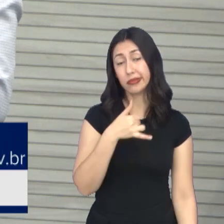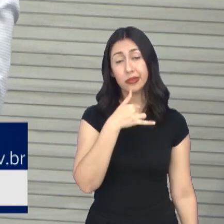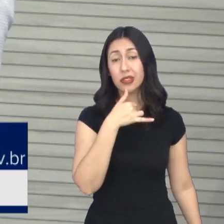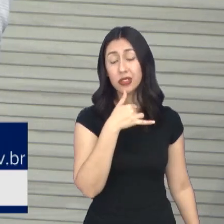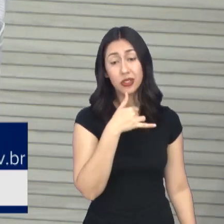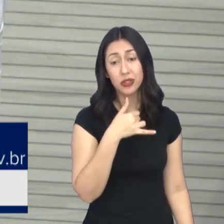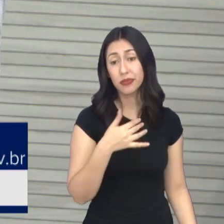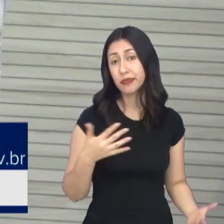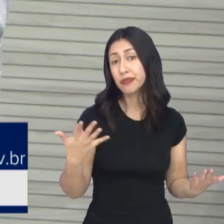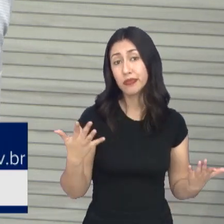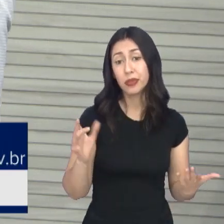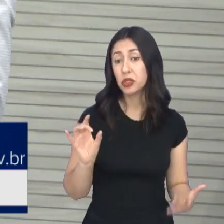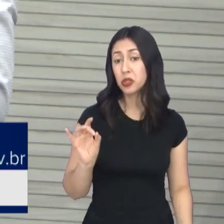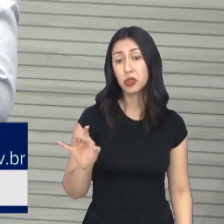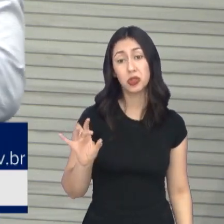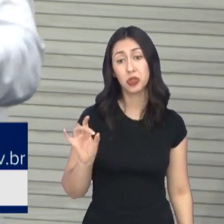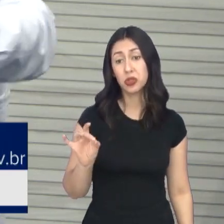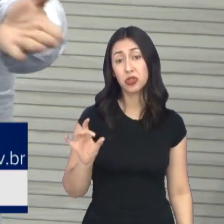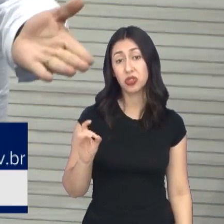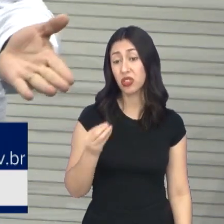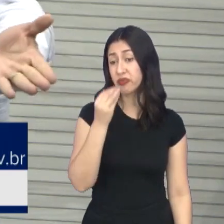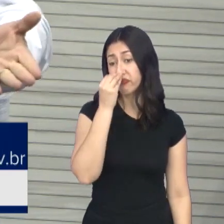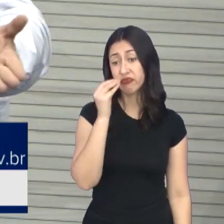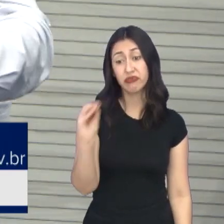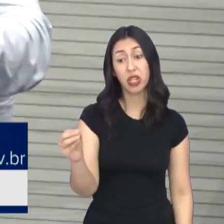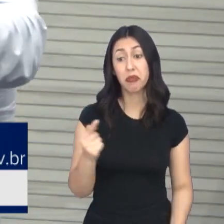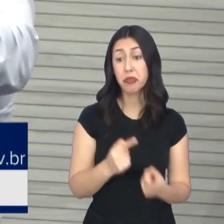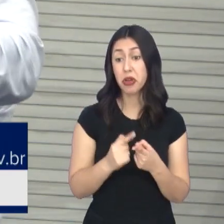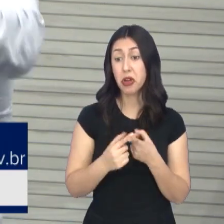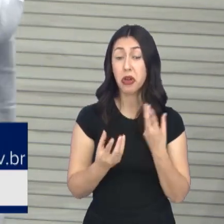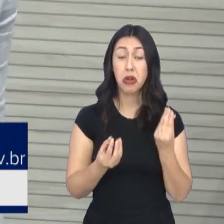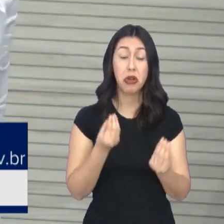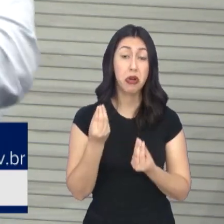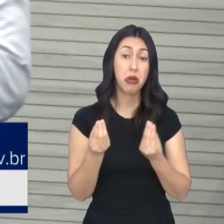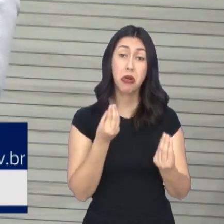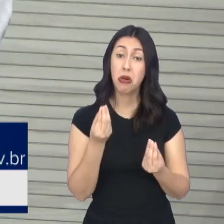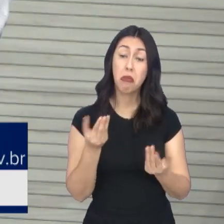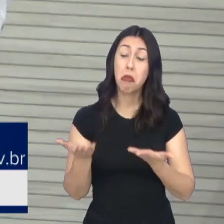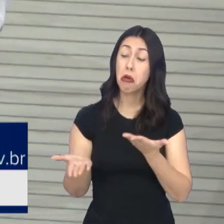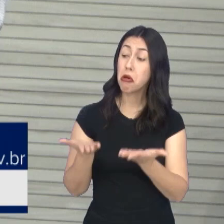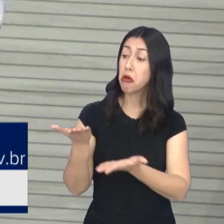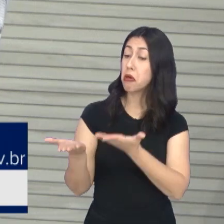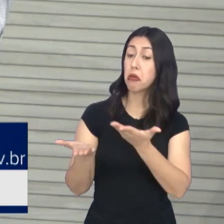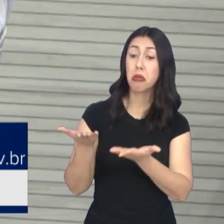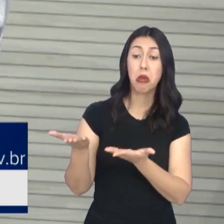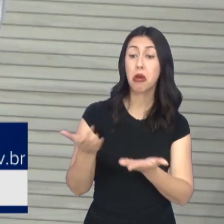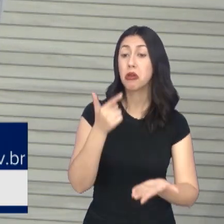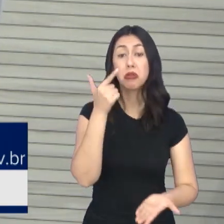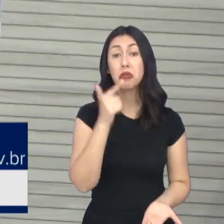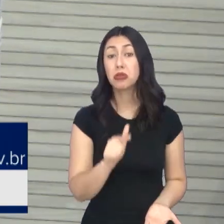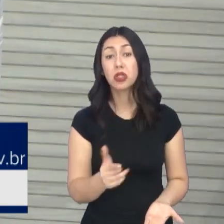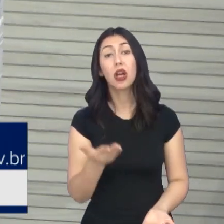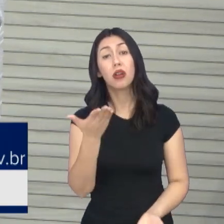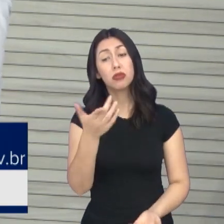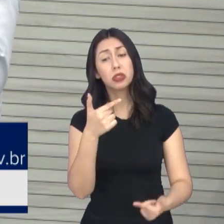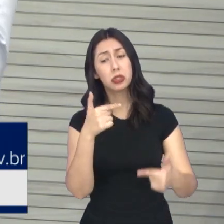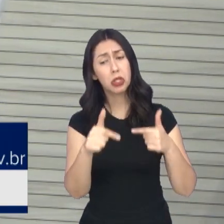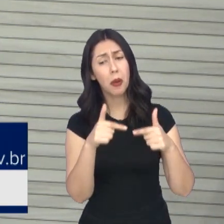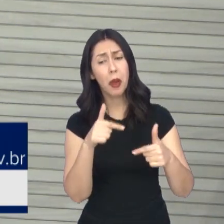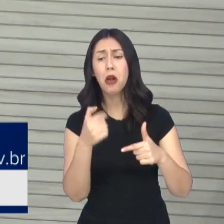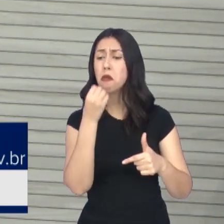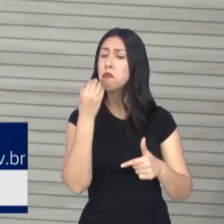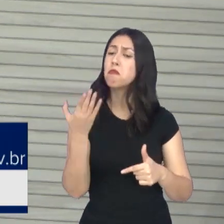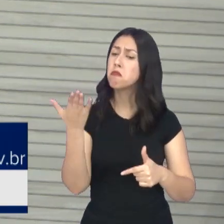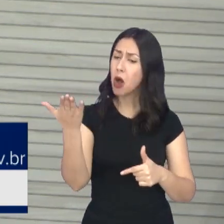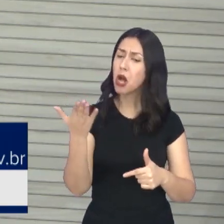é só a gente dar mesmo as costas, porque não tem como você contentar gente tipo. E Vossa Excelência trabalha muito bem, tem